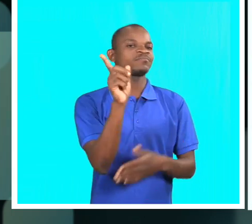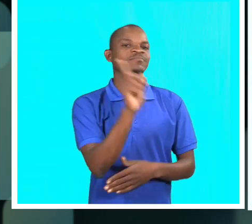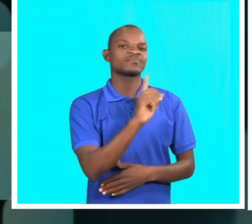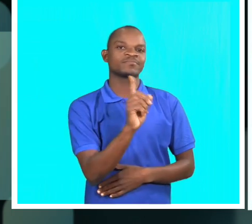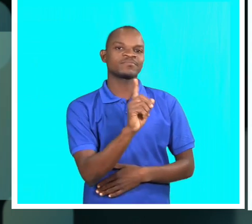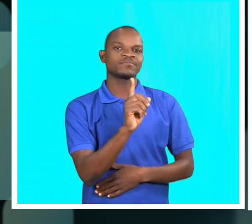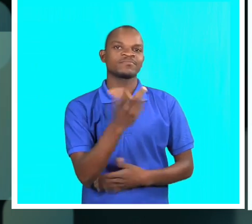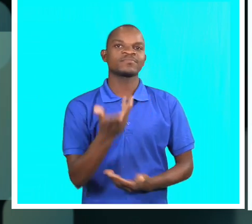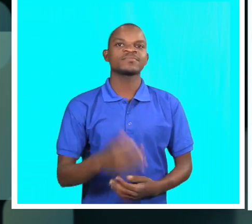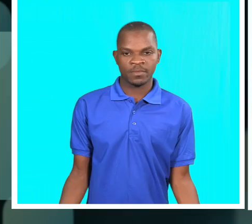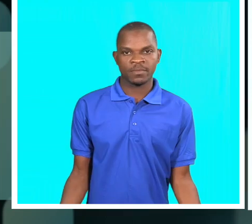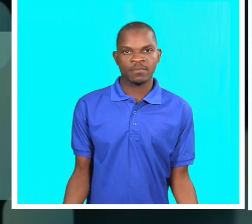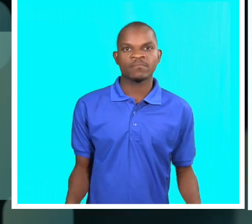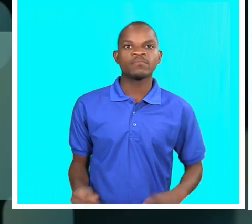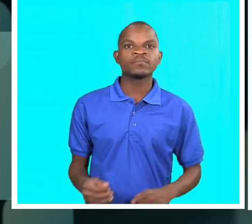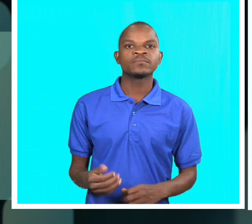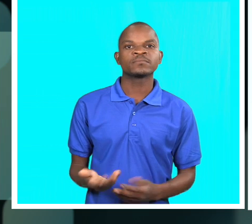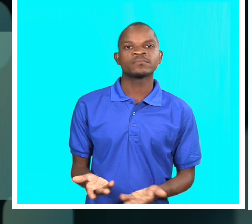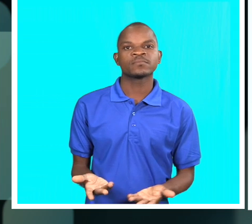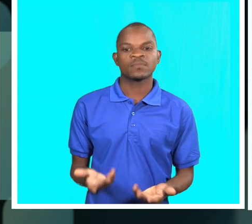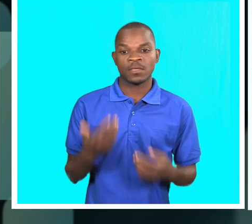escola.